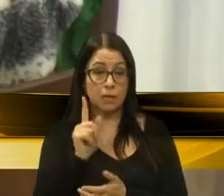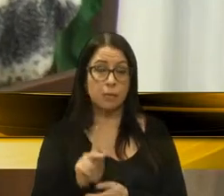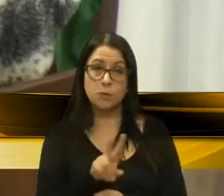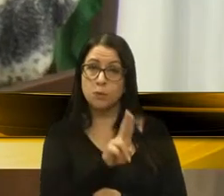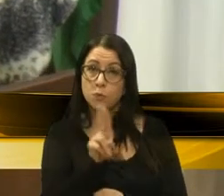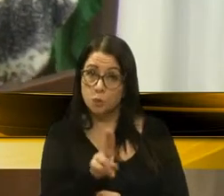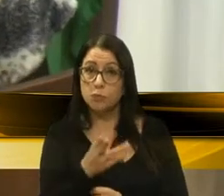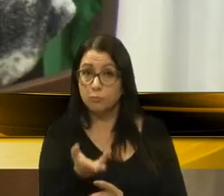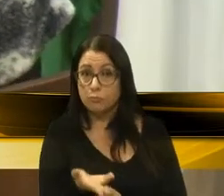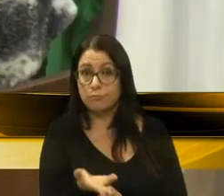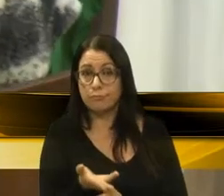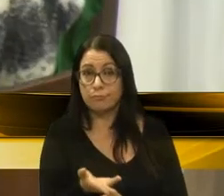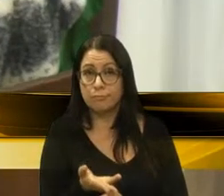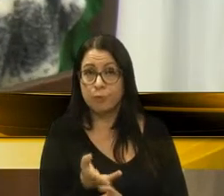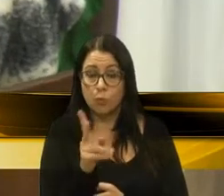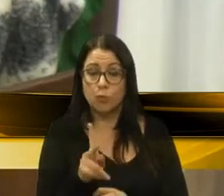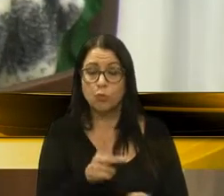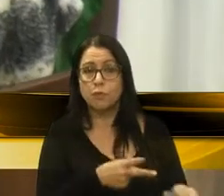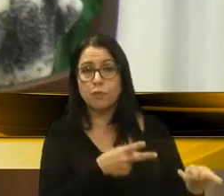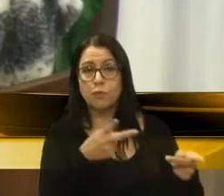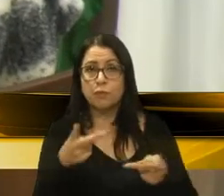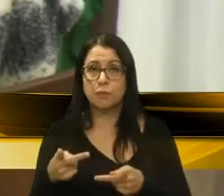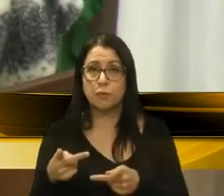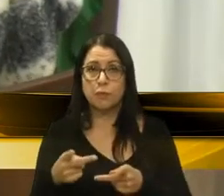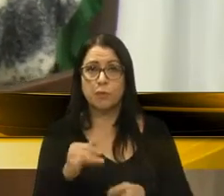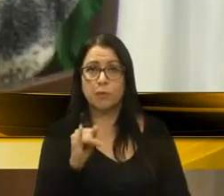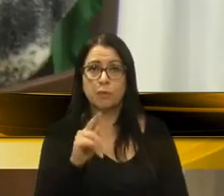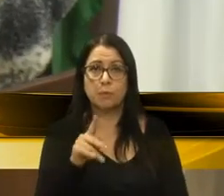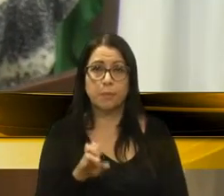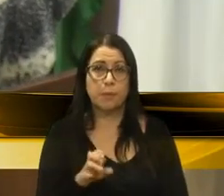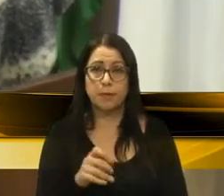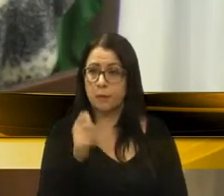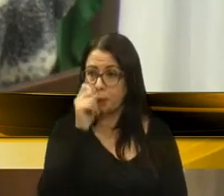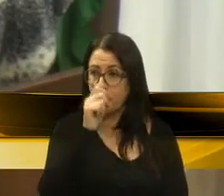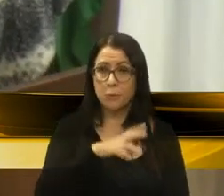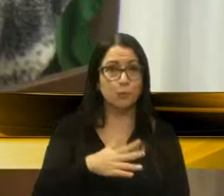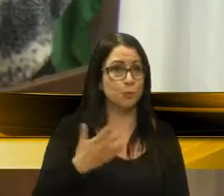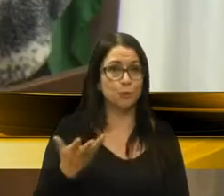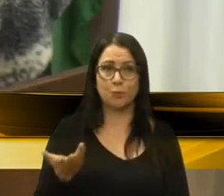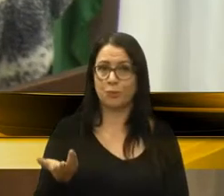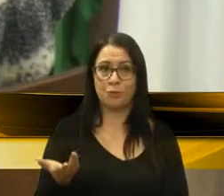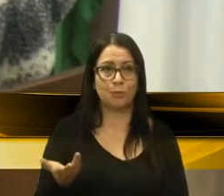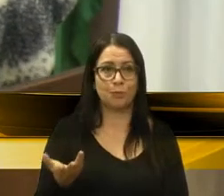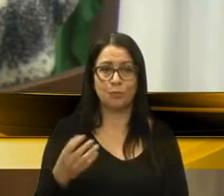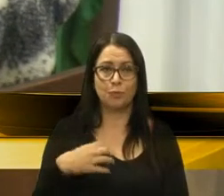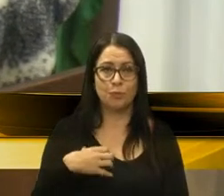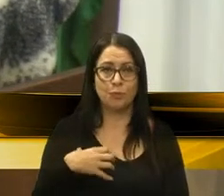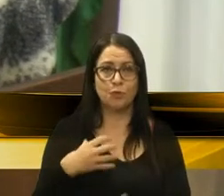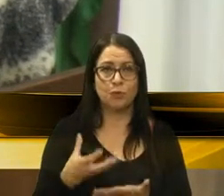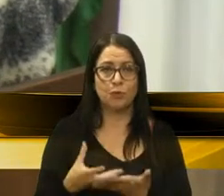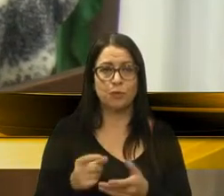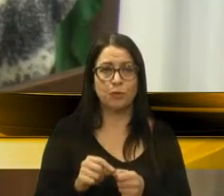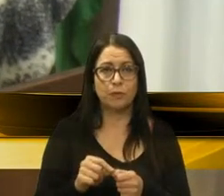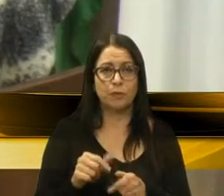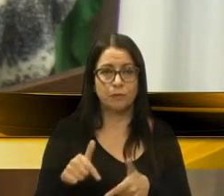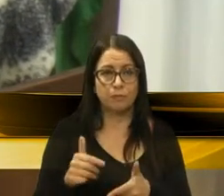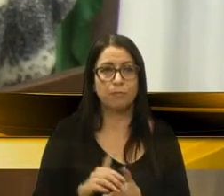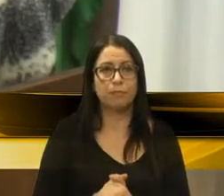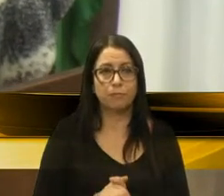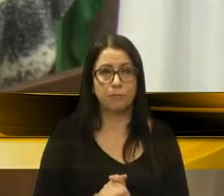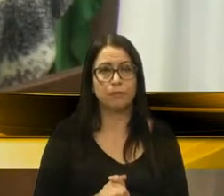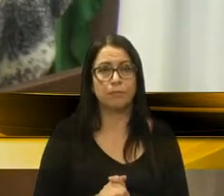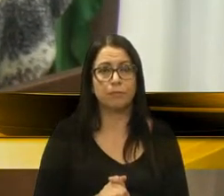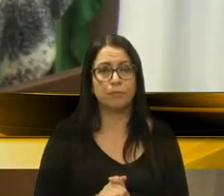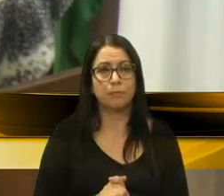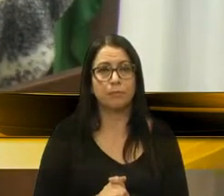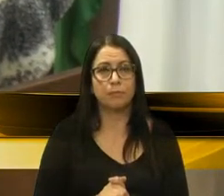ganha. Hoje, nós visitamos as instalações do IP, é um absurdo a forma como eles estão trabalhando,